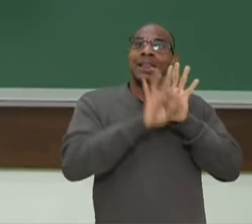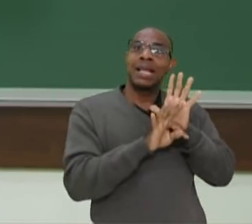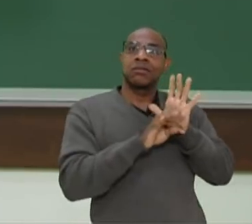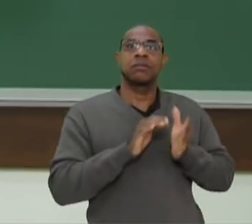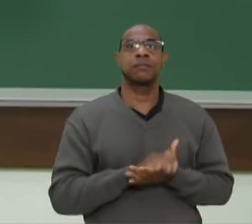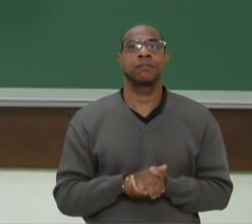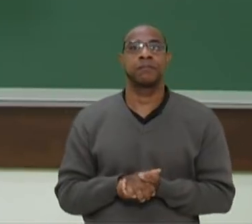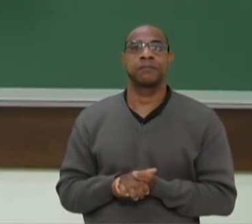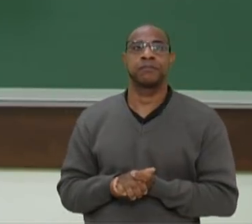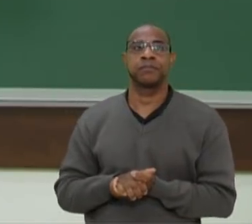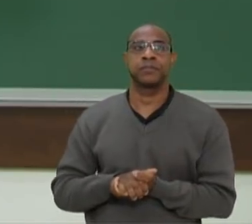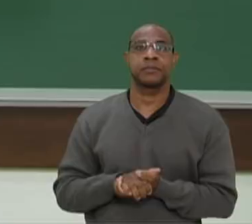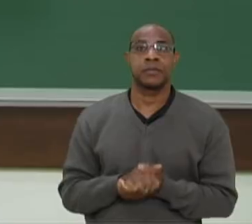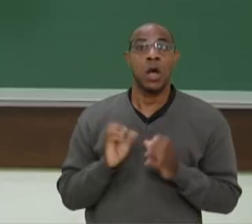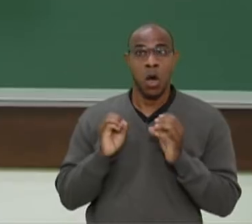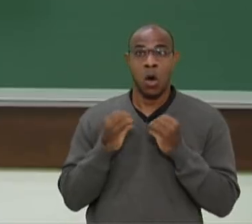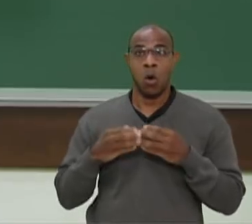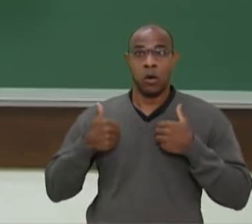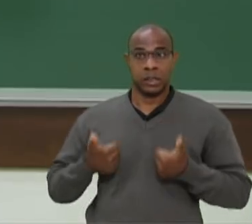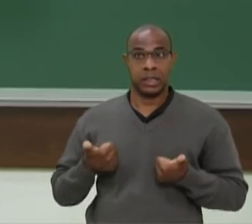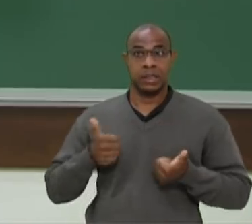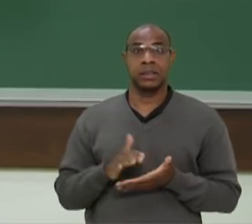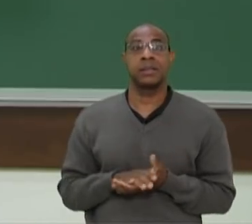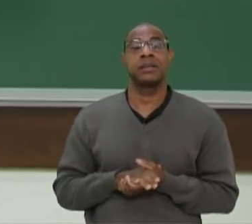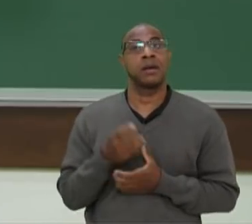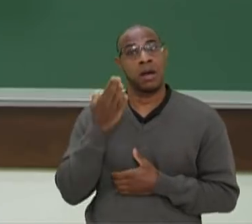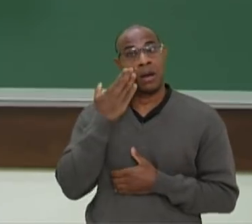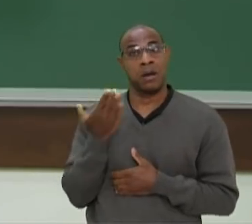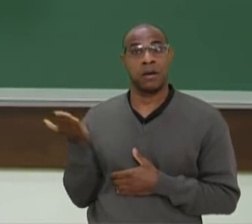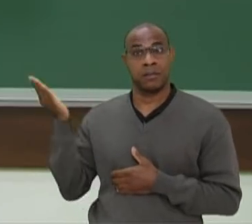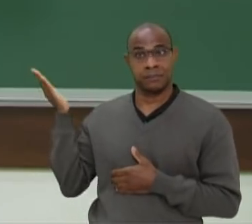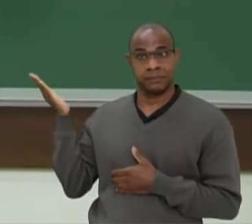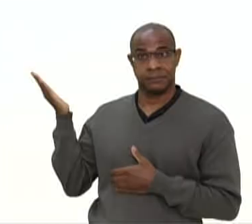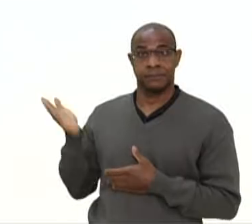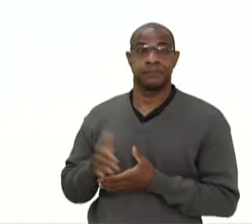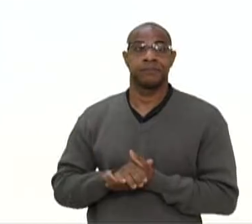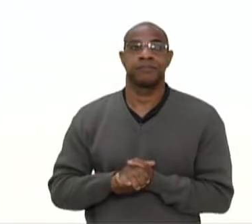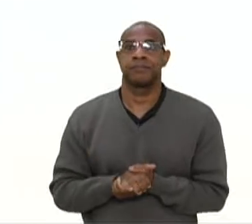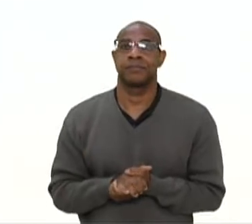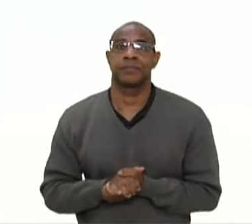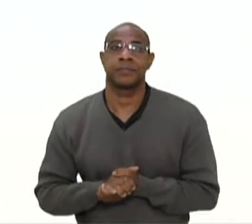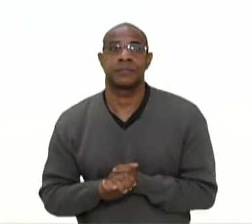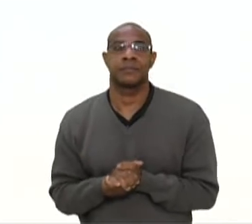texto. Tudo bem? Vamos lá então, na telinha comigo.